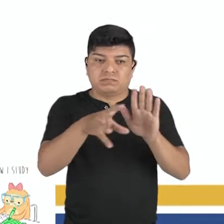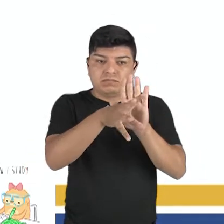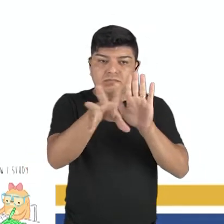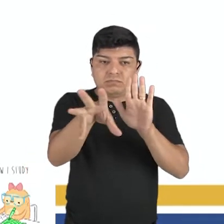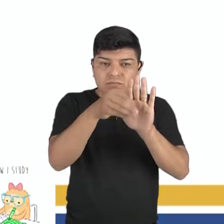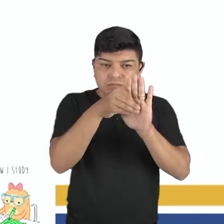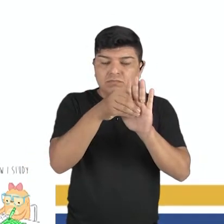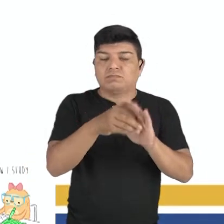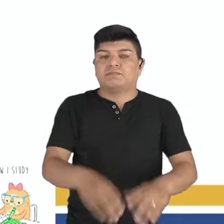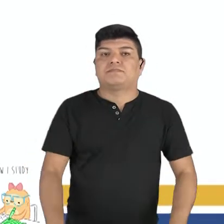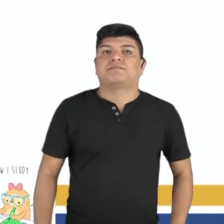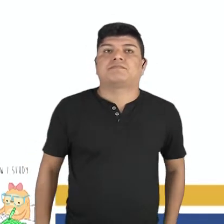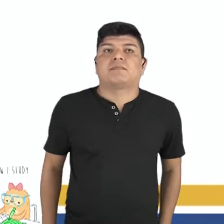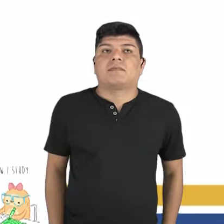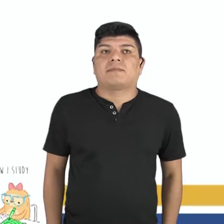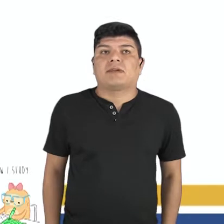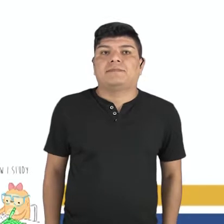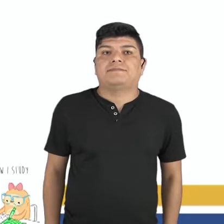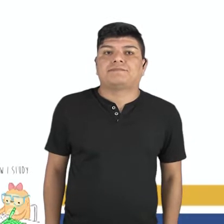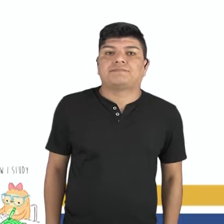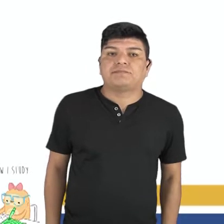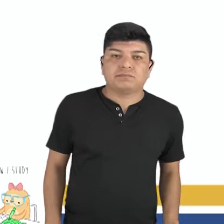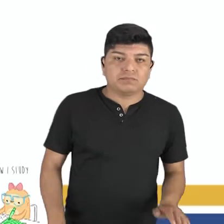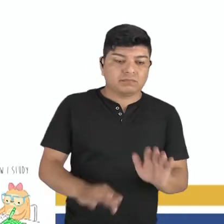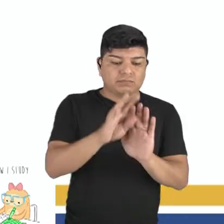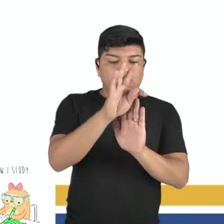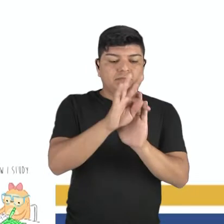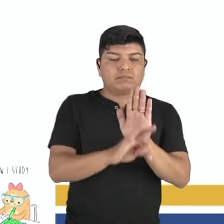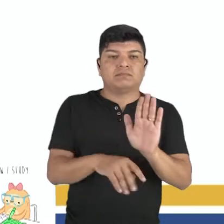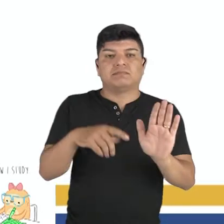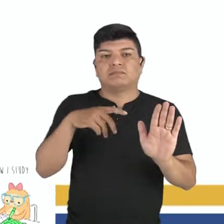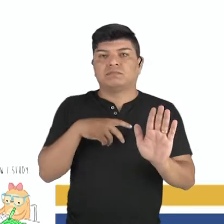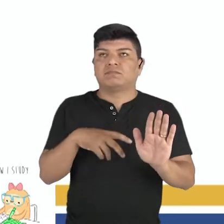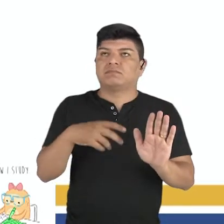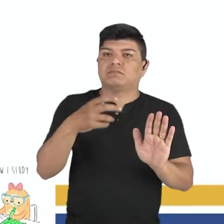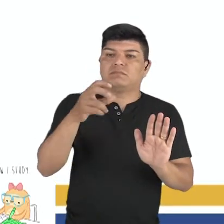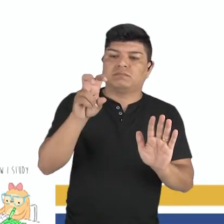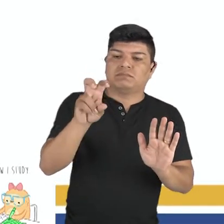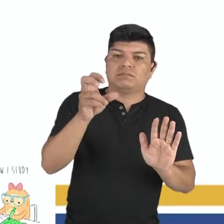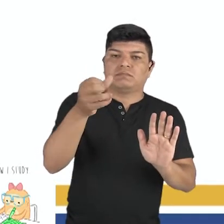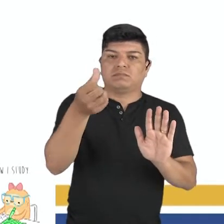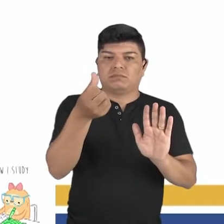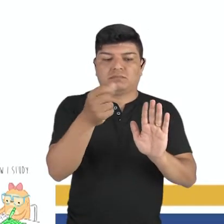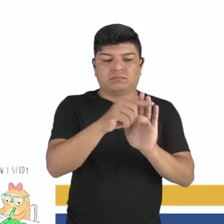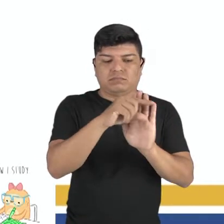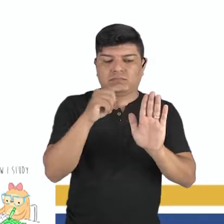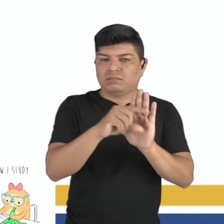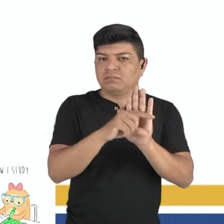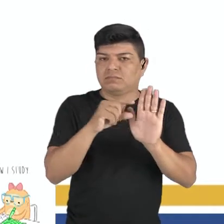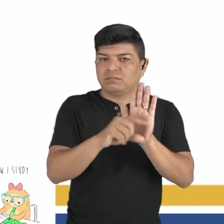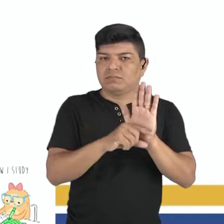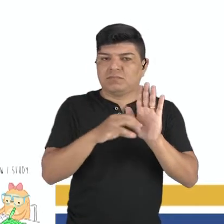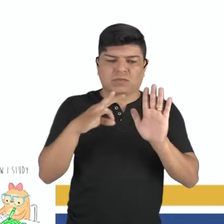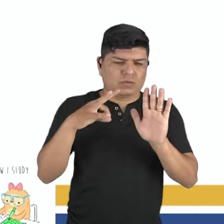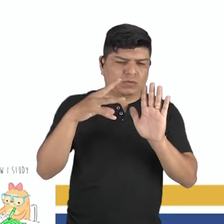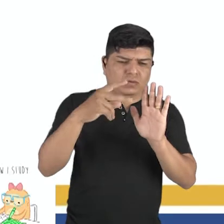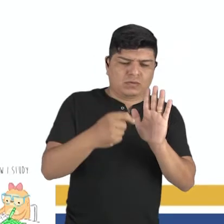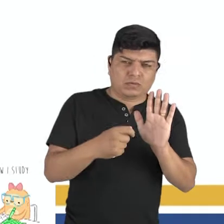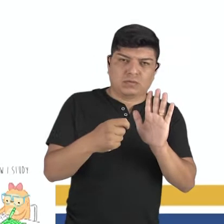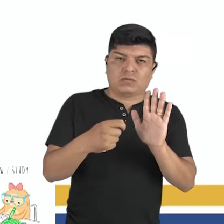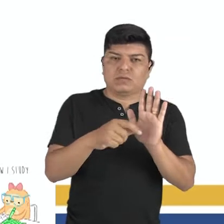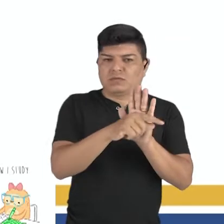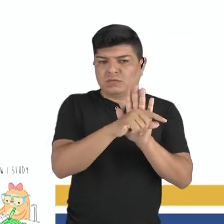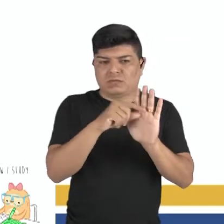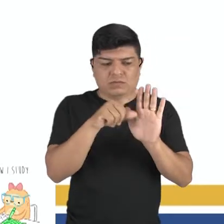Outro ponto importante, não é porque um texto tem 5, 6 parágrafos, significa que em todos os 6 parágrafos você